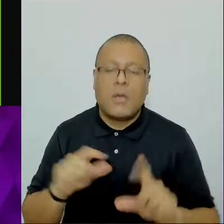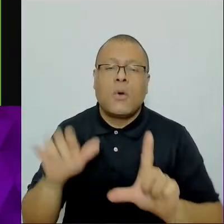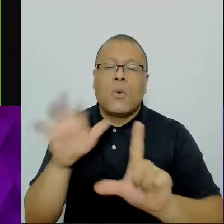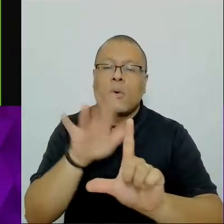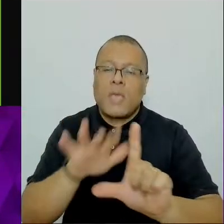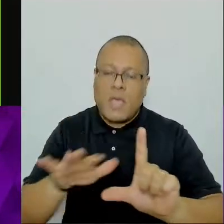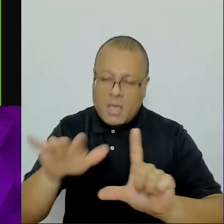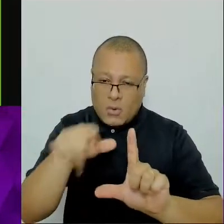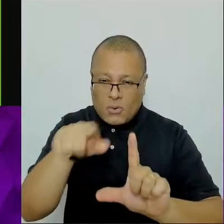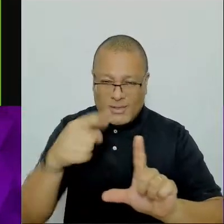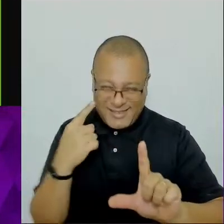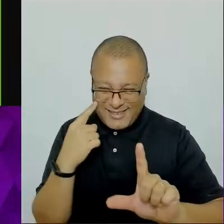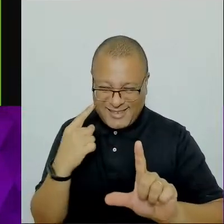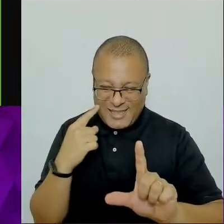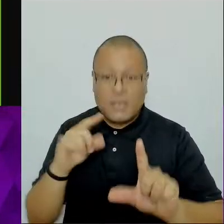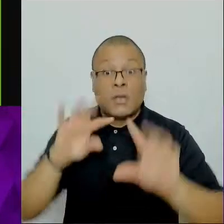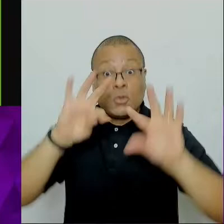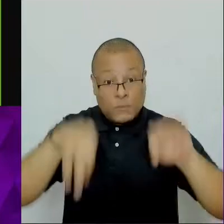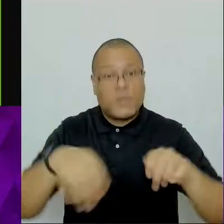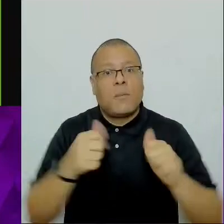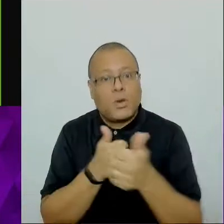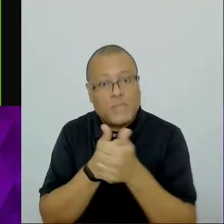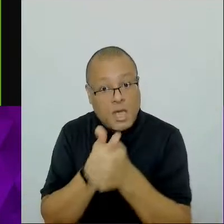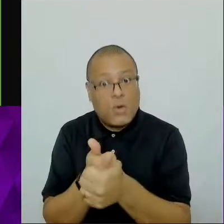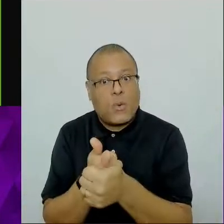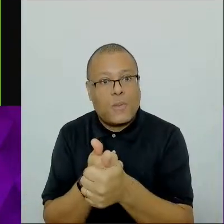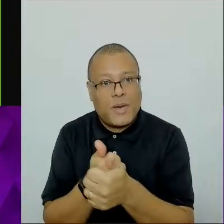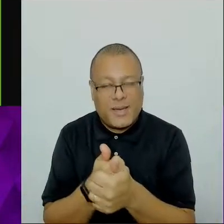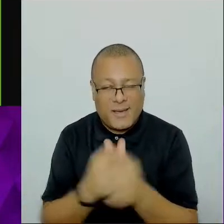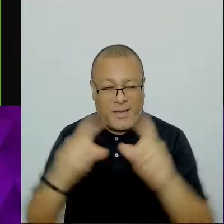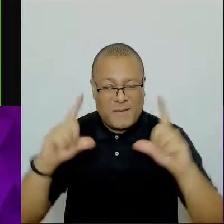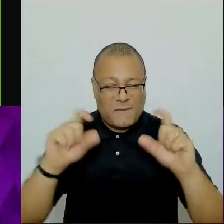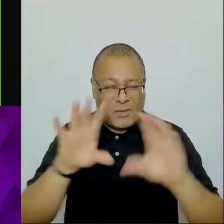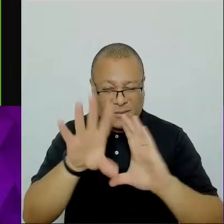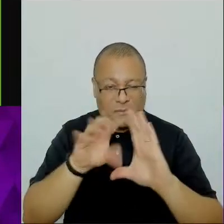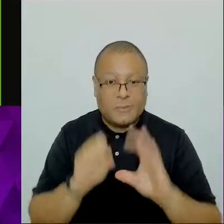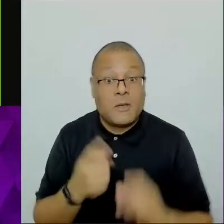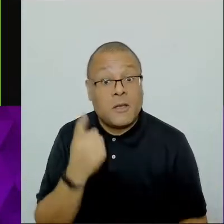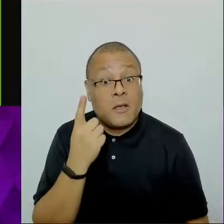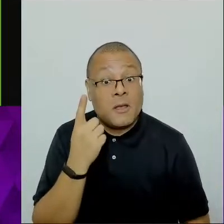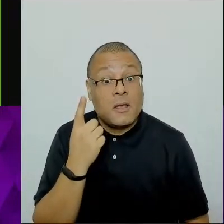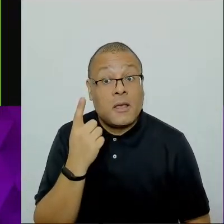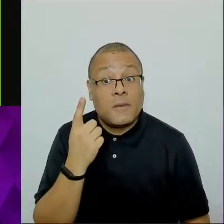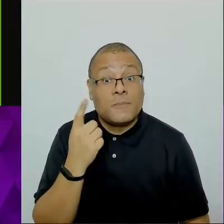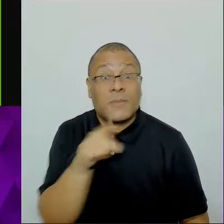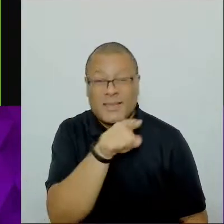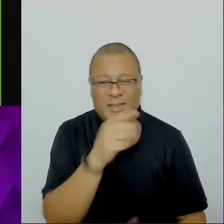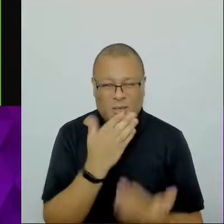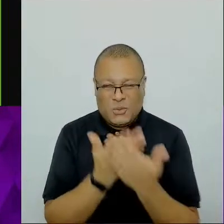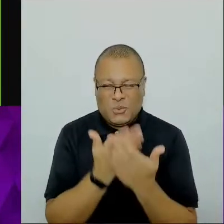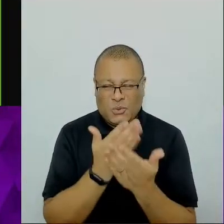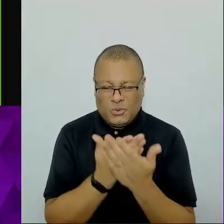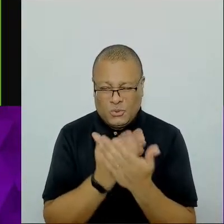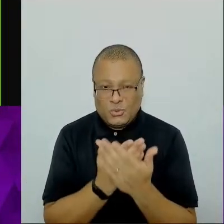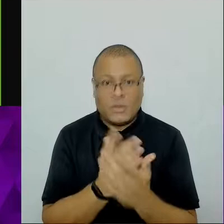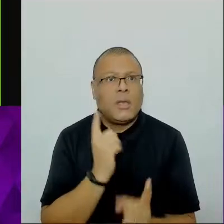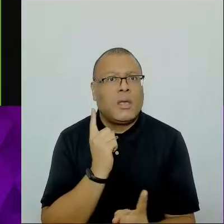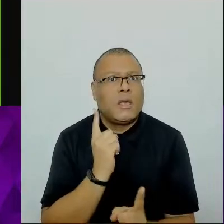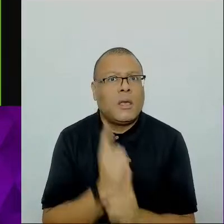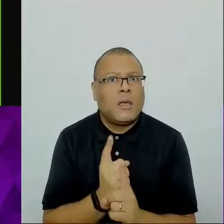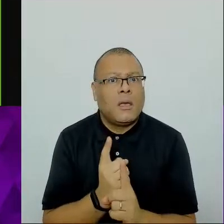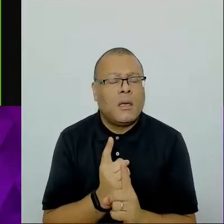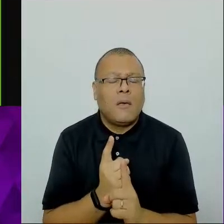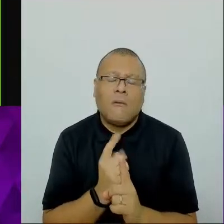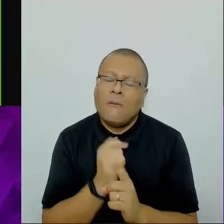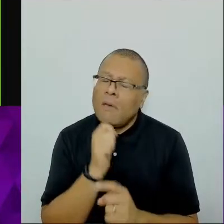quiserem assistir depois da palestra, só tirar uma fotinha aí. E aí, lá nos estudos dele, ele percebeu que não tinha muita